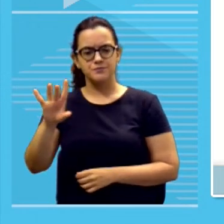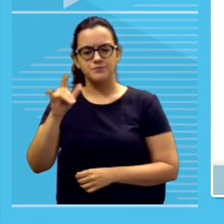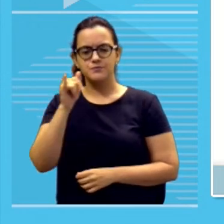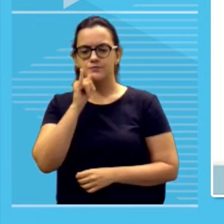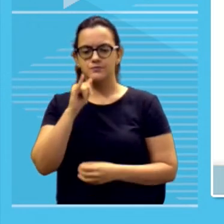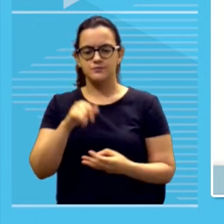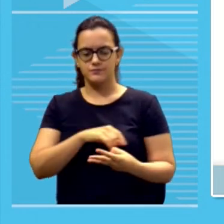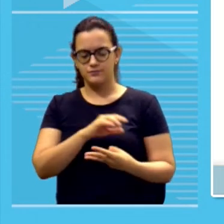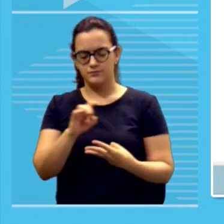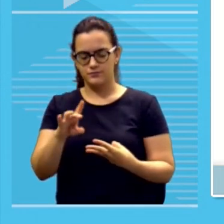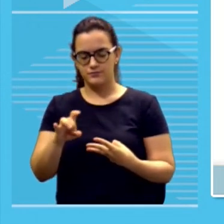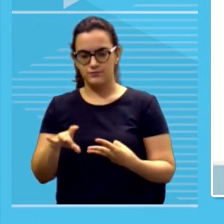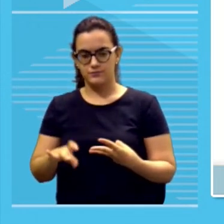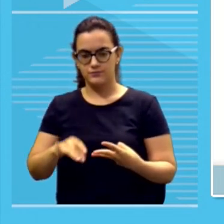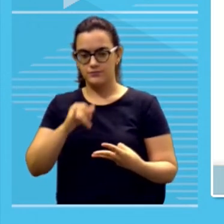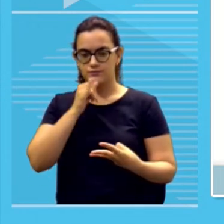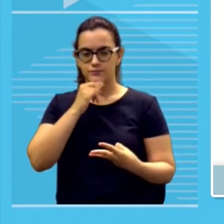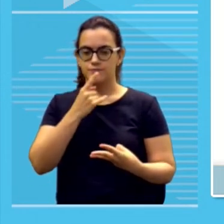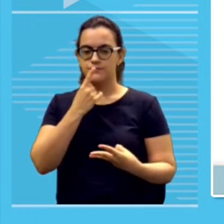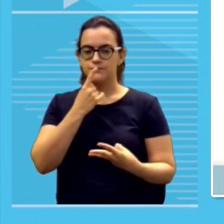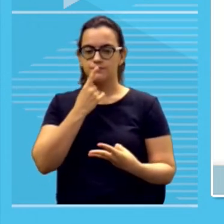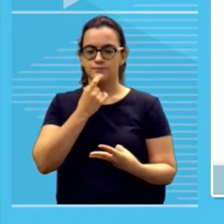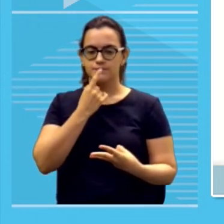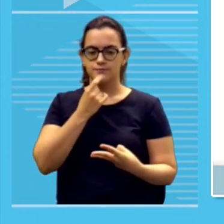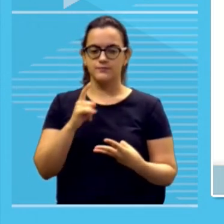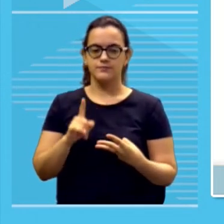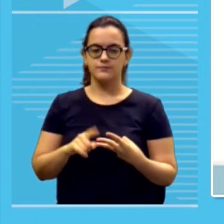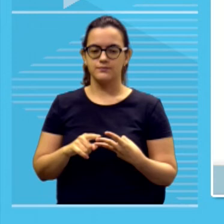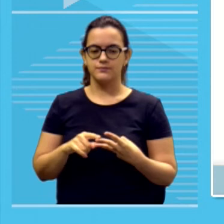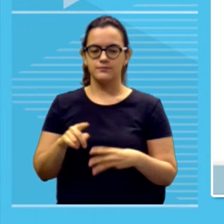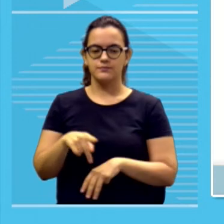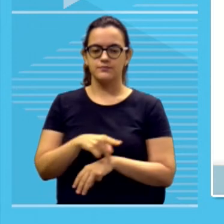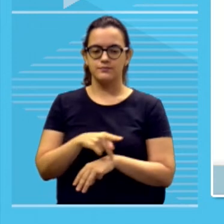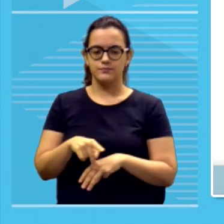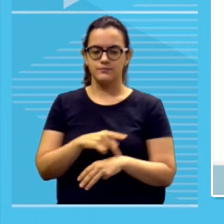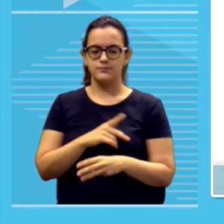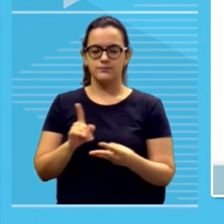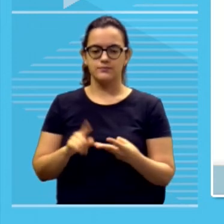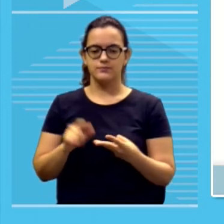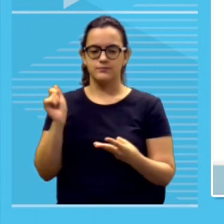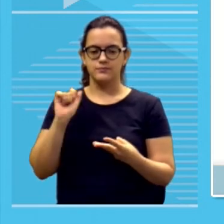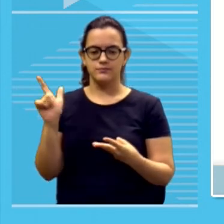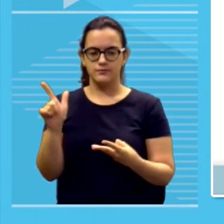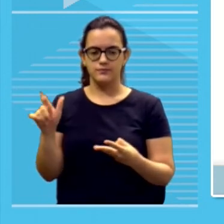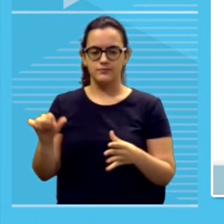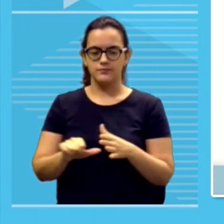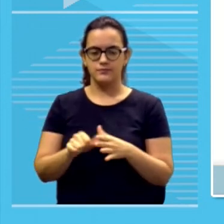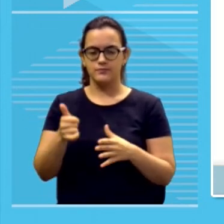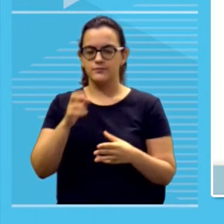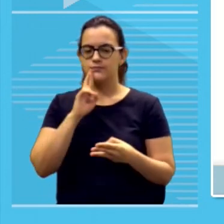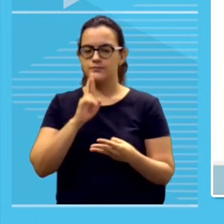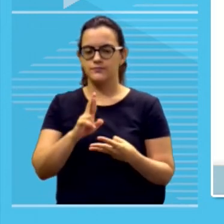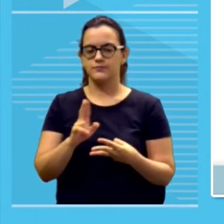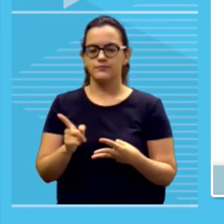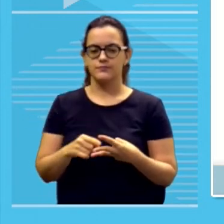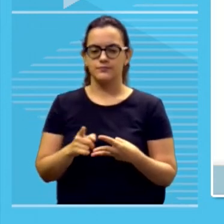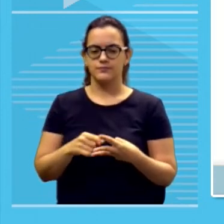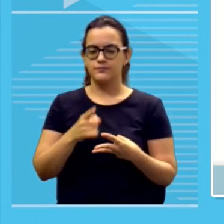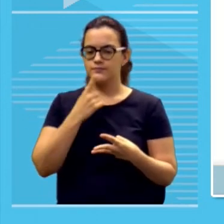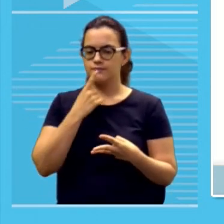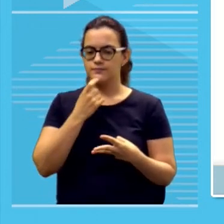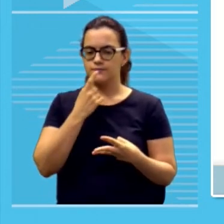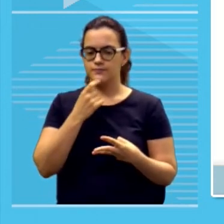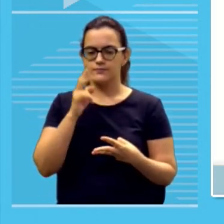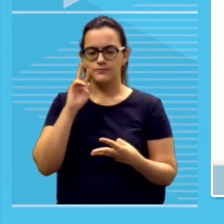a primeira vai dar Professor menos quatro menos dois dá menos 6 ao